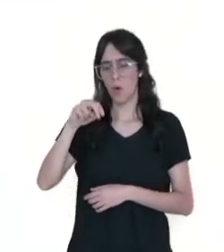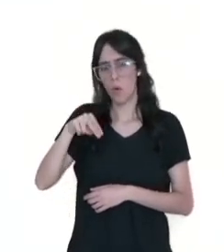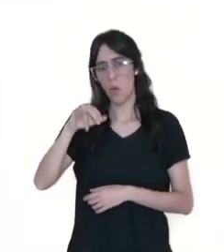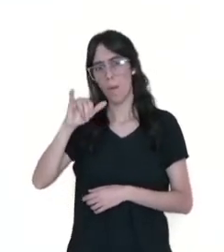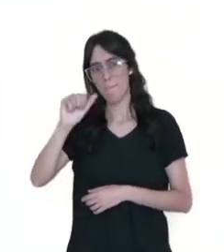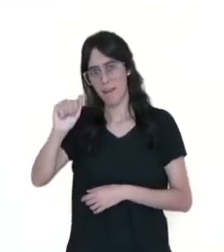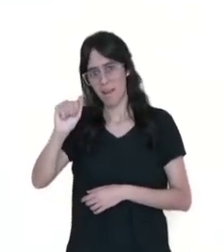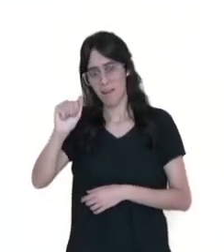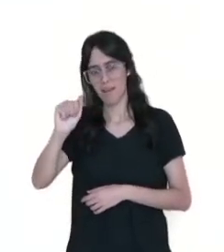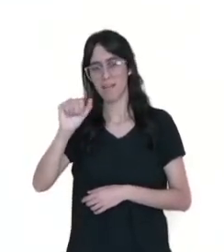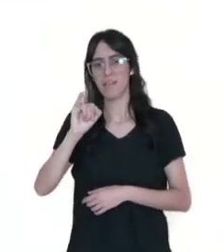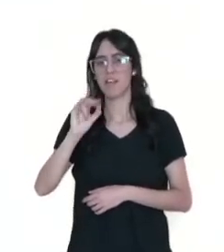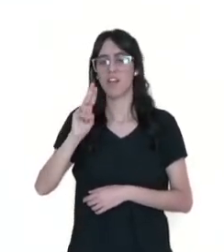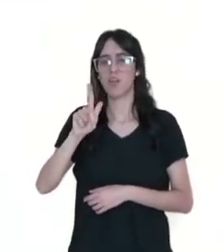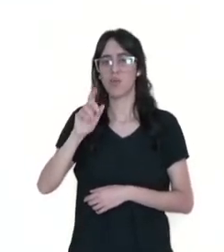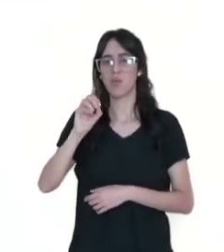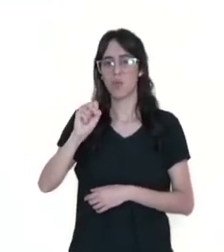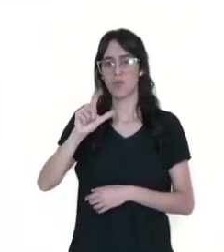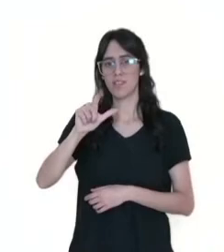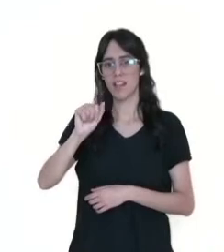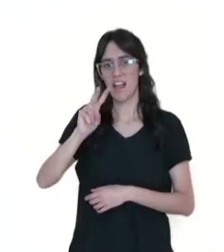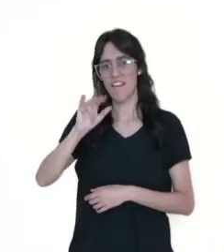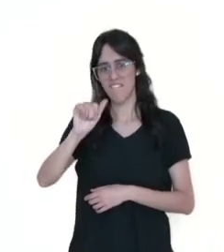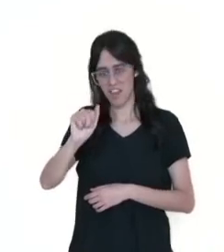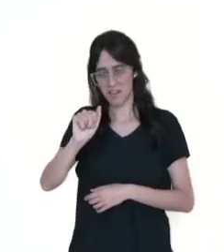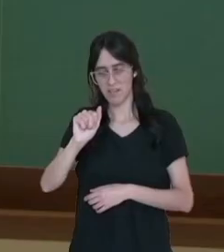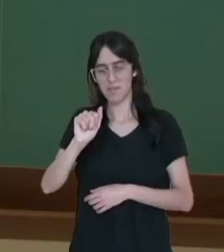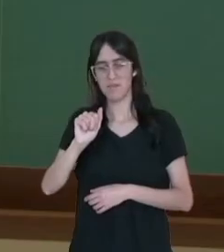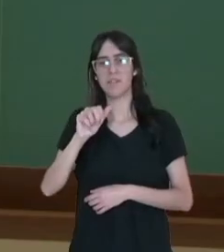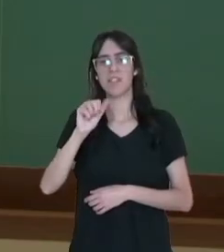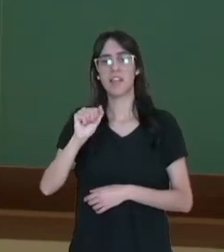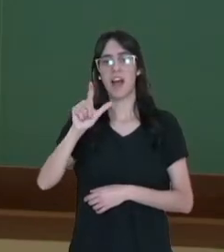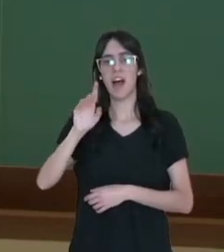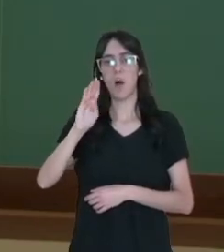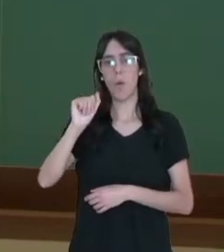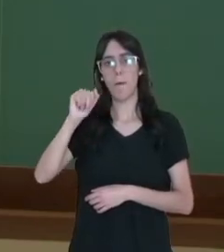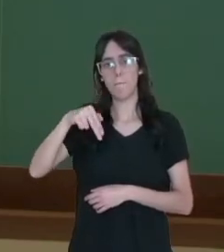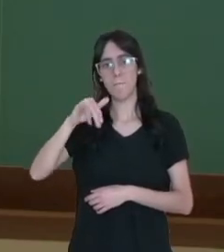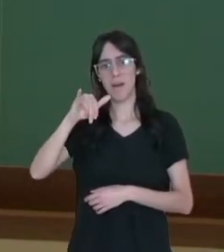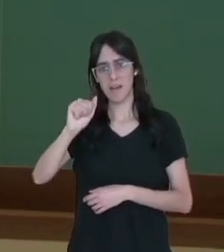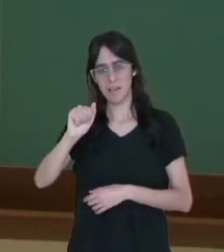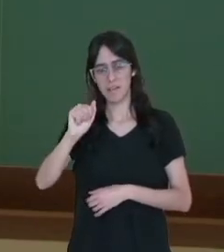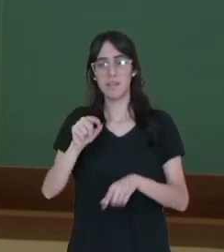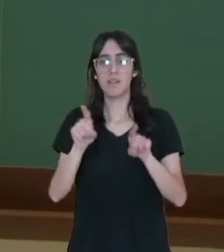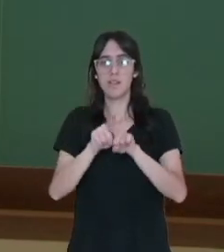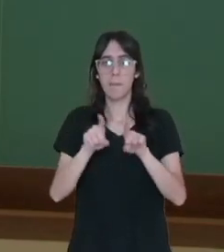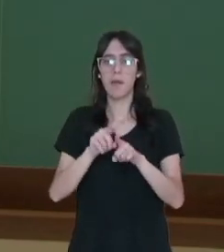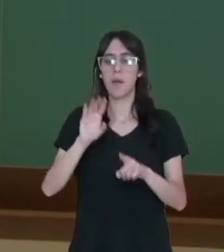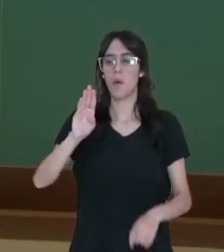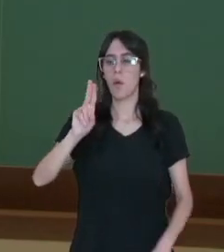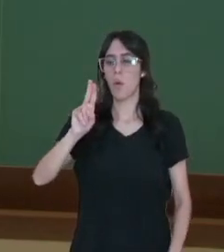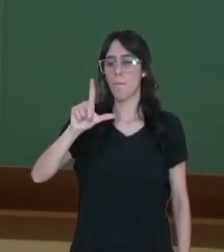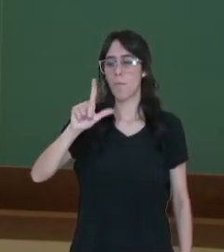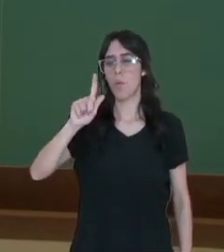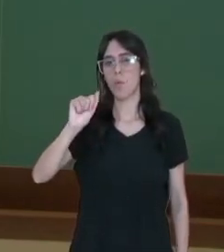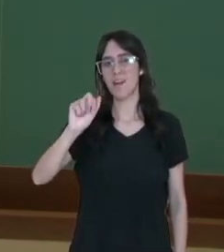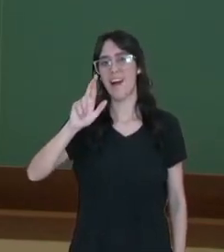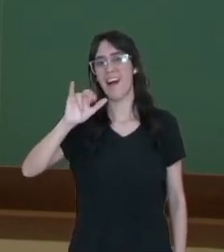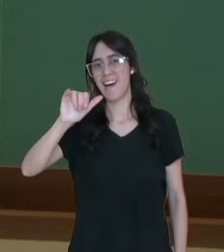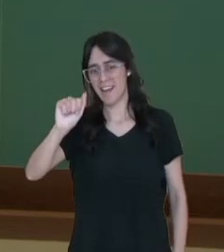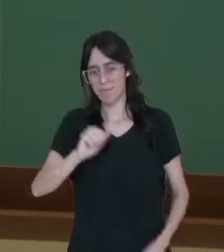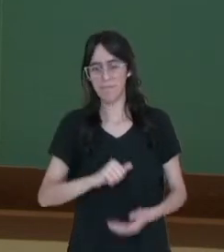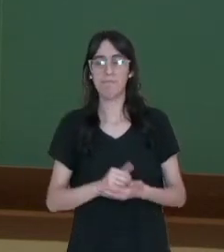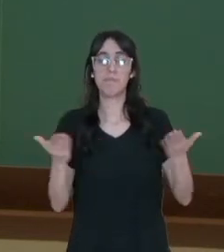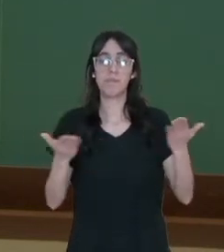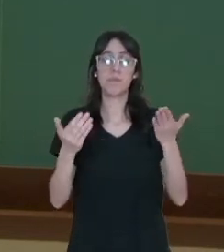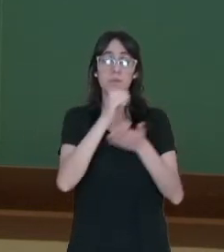Iugoslávia, Albânia e ainda a Bulgária. Você tem tudo isso aqui neste mapinha. Exercício